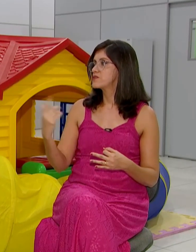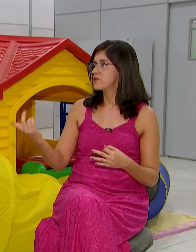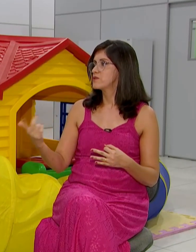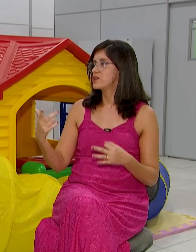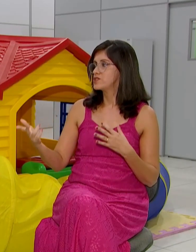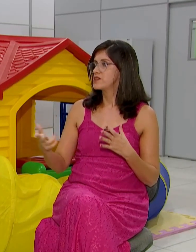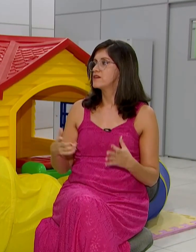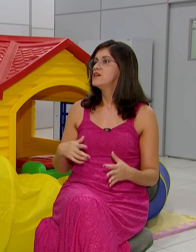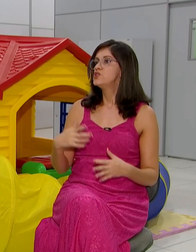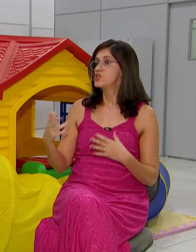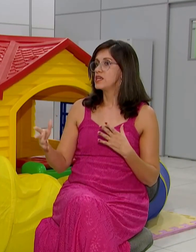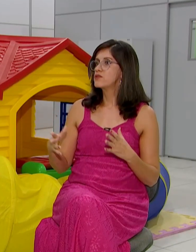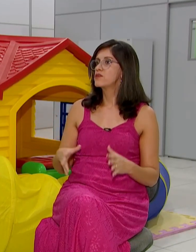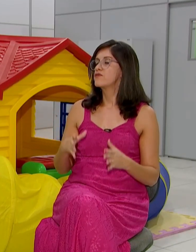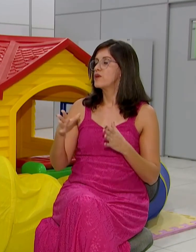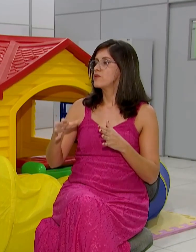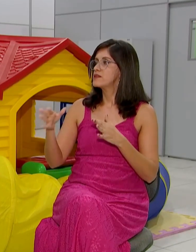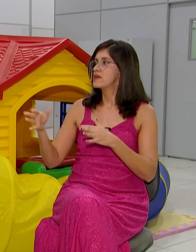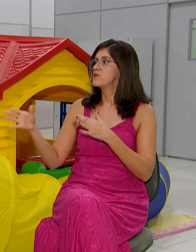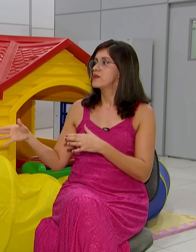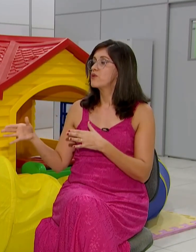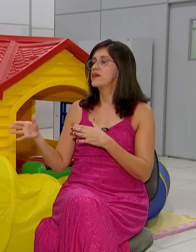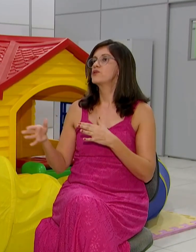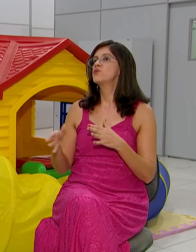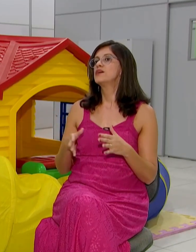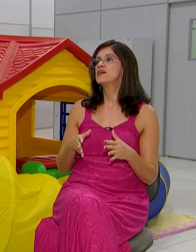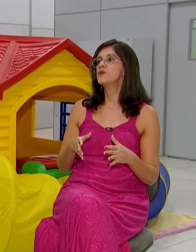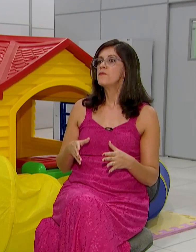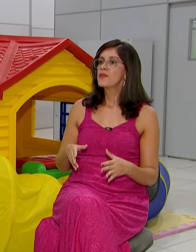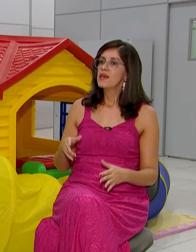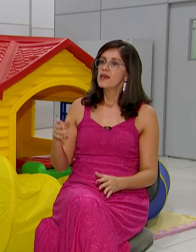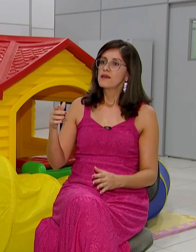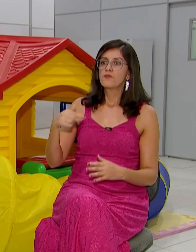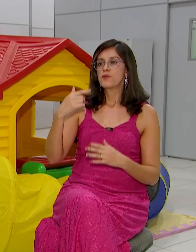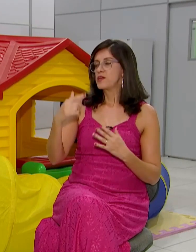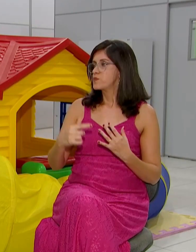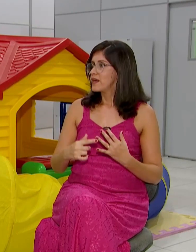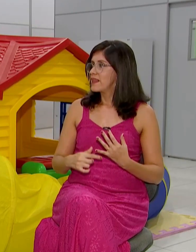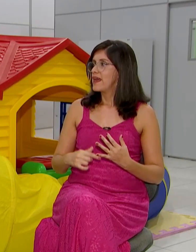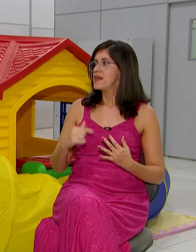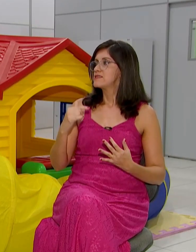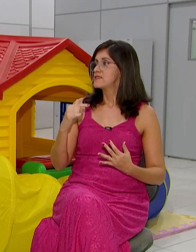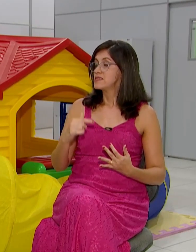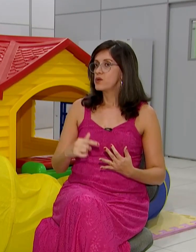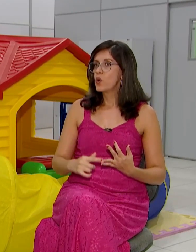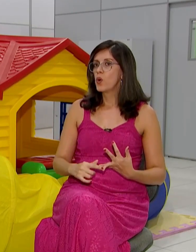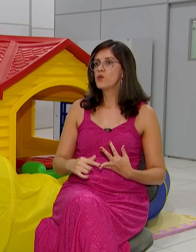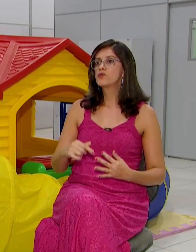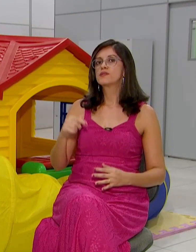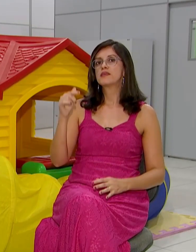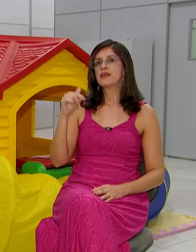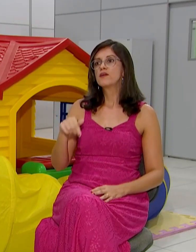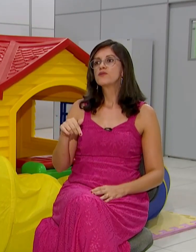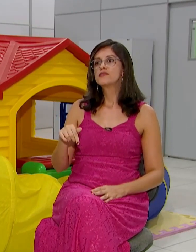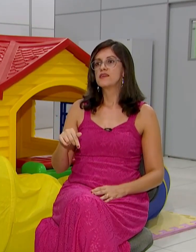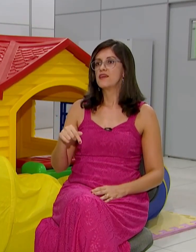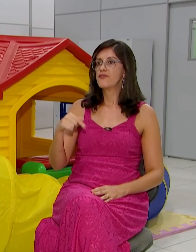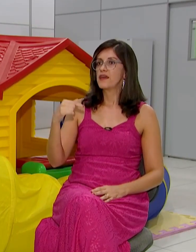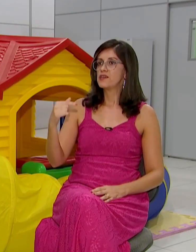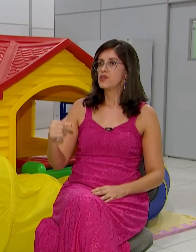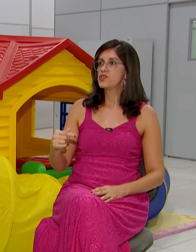propostas formativas, como eu já tinha dito, que vão acontecendo no decorrer do ano, por meio de palestras, encontros,